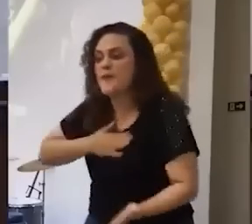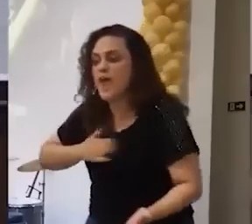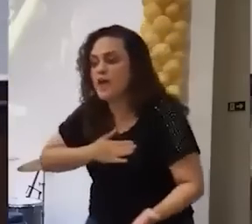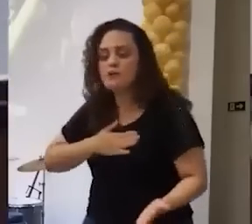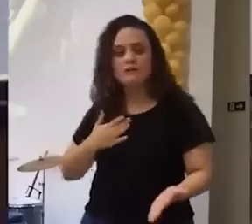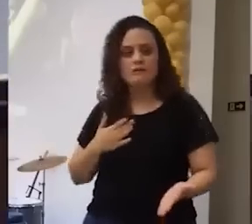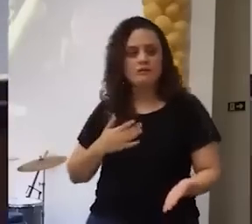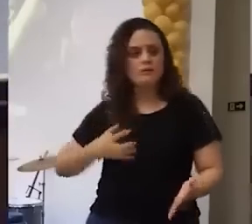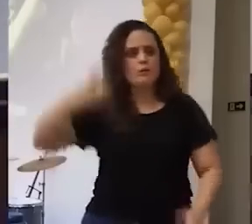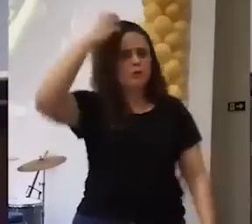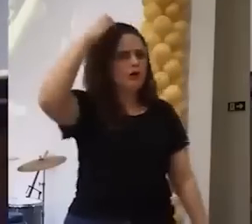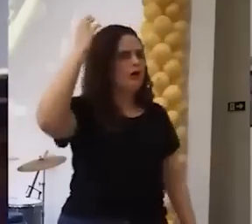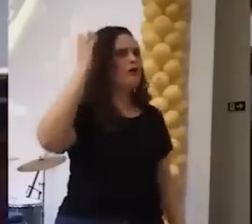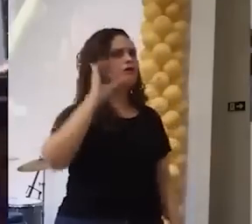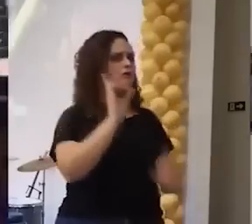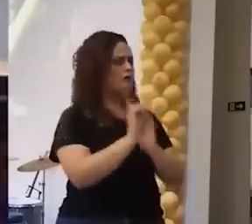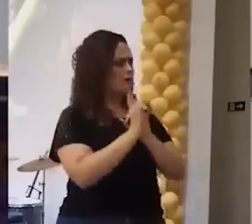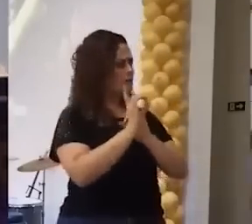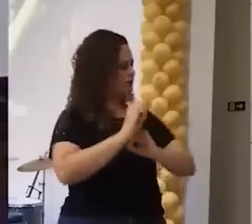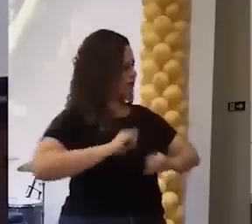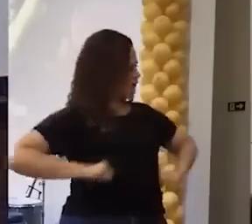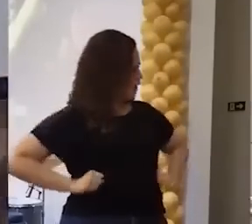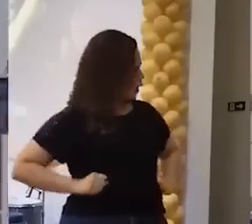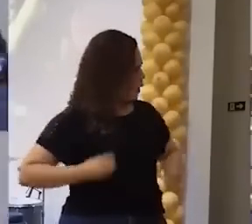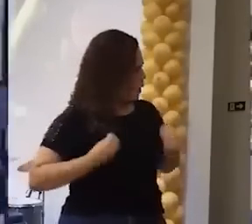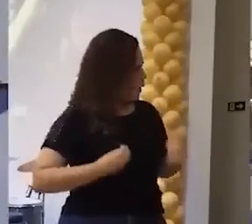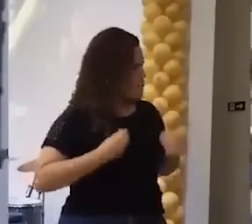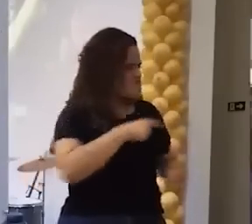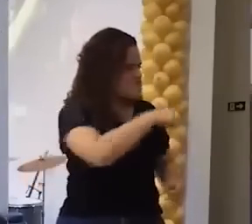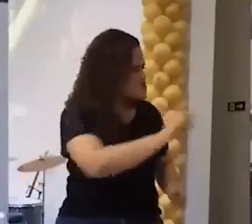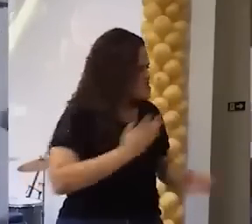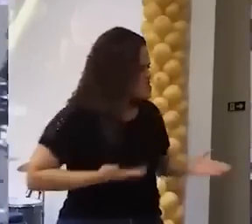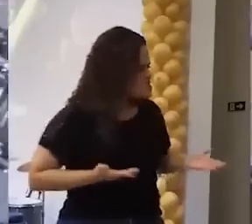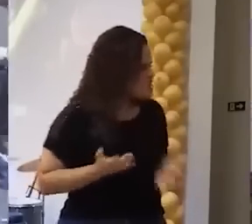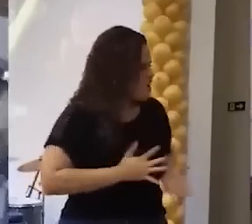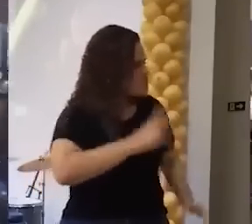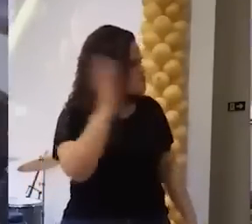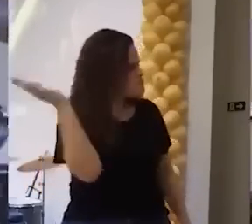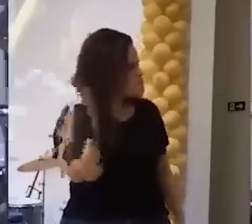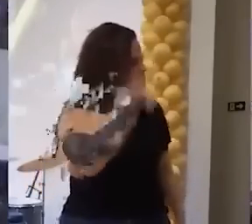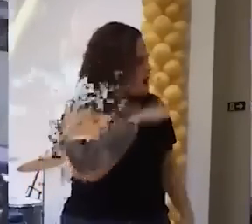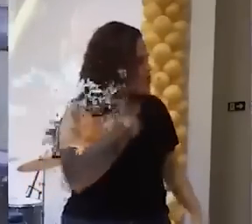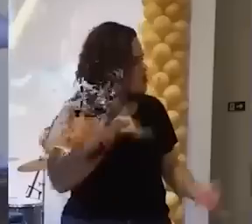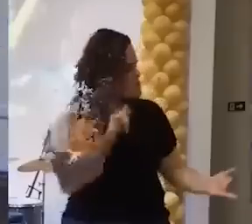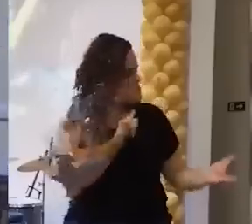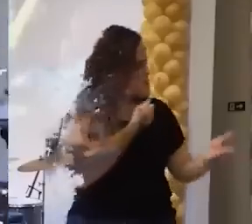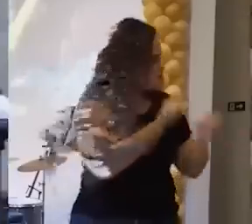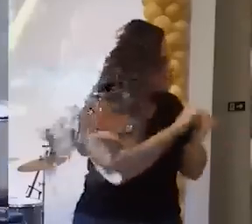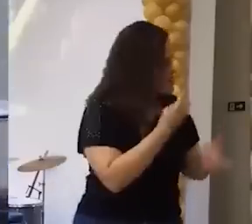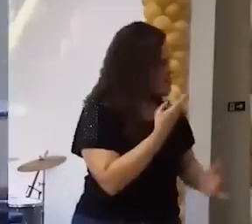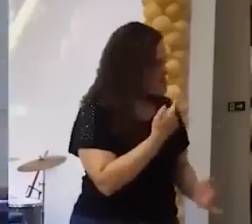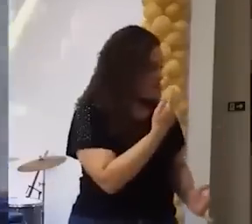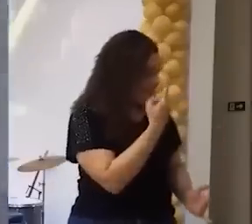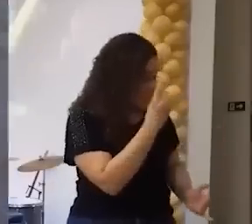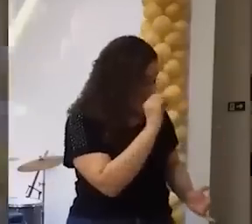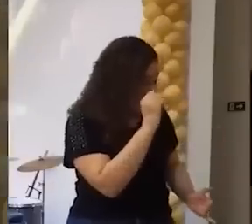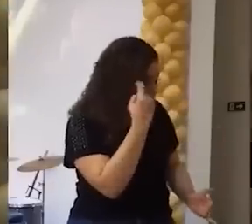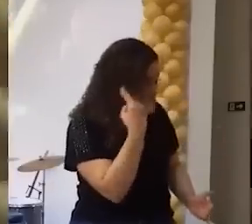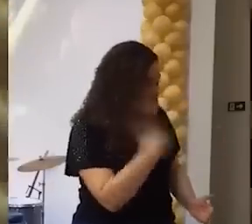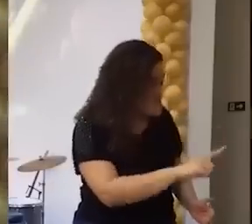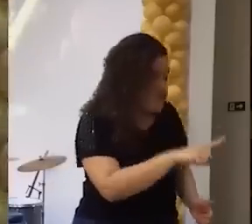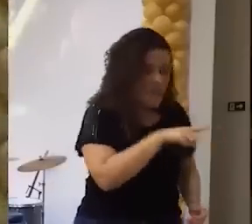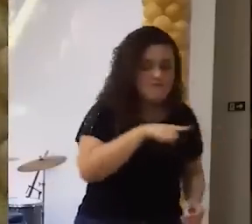muito irado, mandou chamá-lo e disse: servo malvado, eu te perdoei 10 mil talentos, e não pudeste perdoar o teu conservo